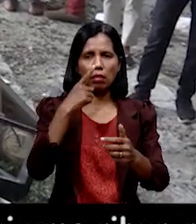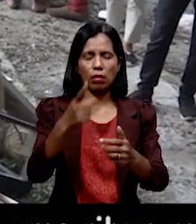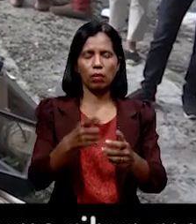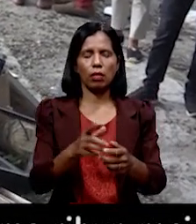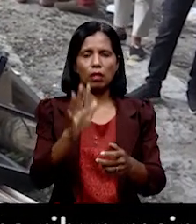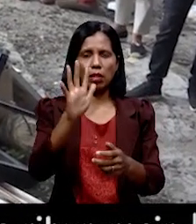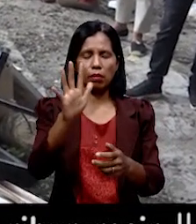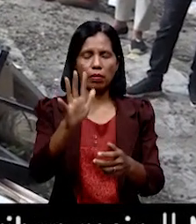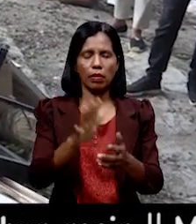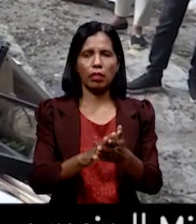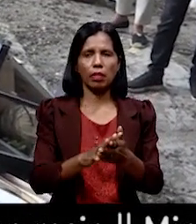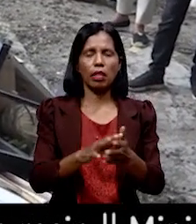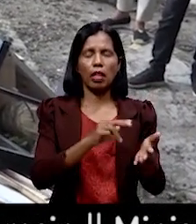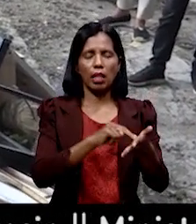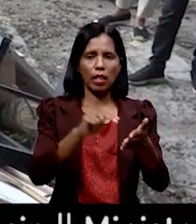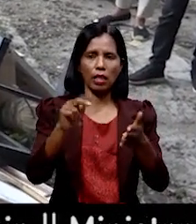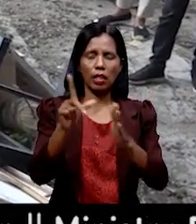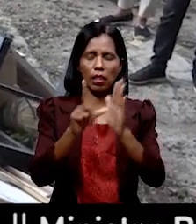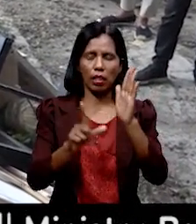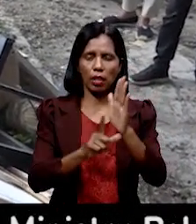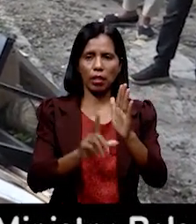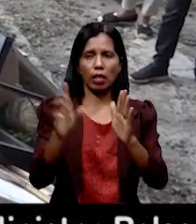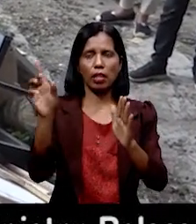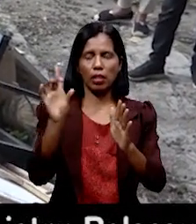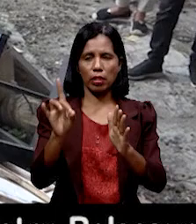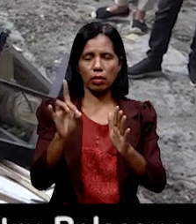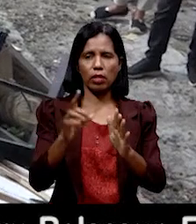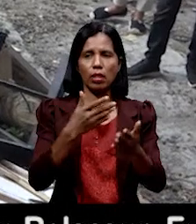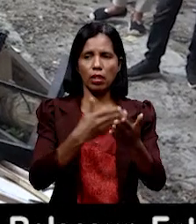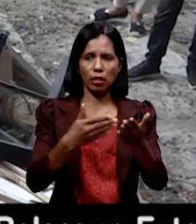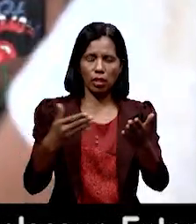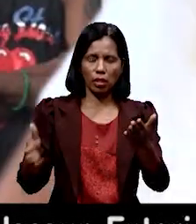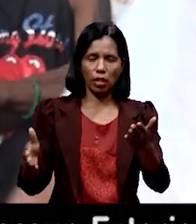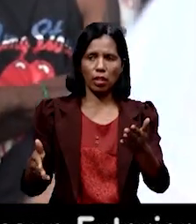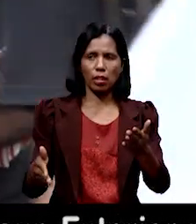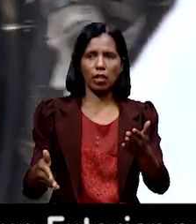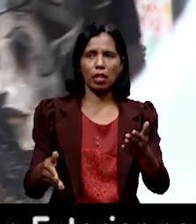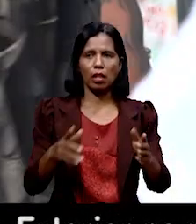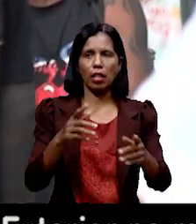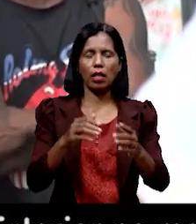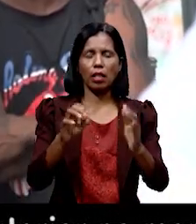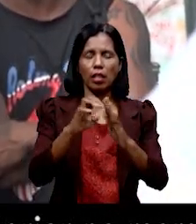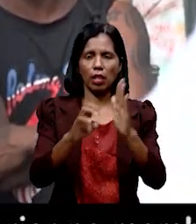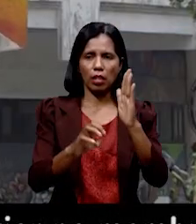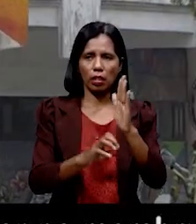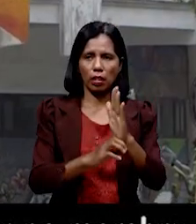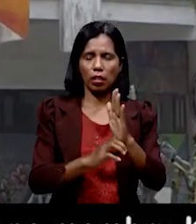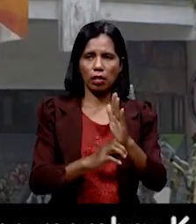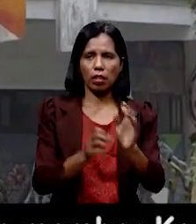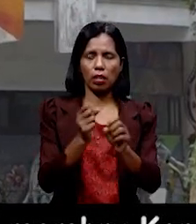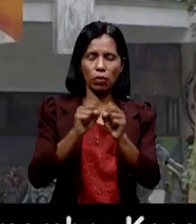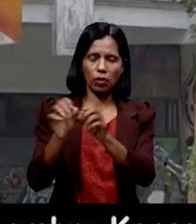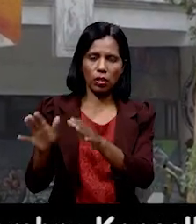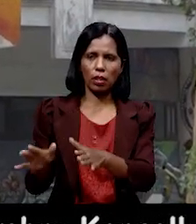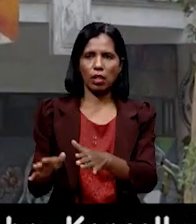tolu, nomos, lei, numero, sandra, sentolu, barra, ringgora, hitu, katek, sasangka, rikuson, nebe, makestado, portugal, no, indonesia, husi,